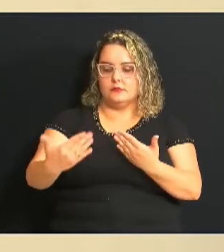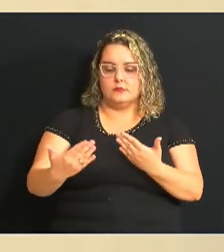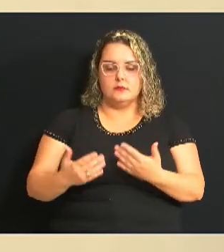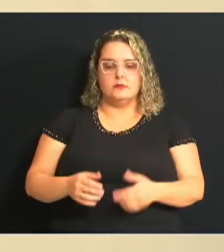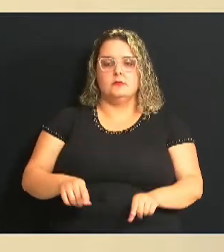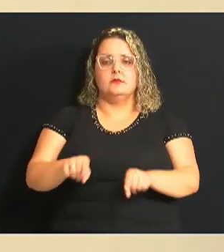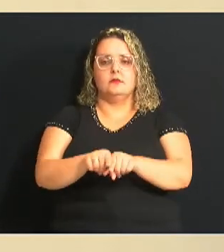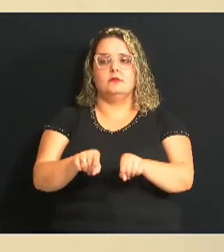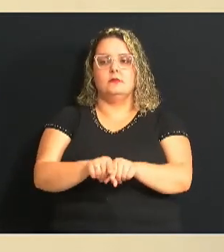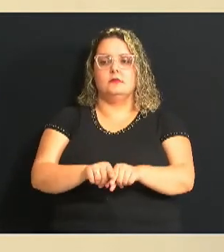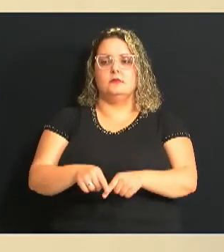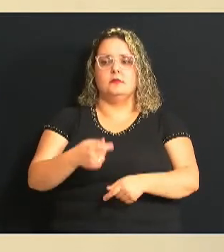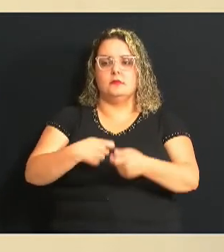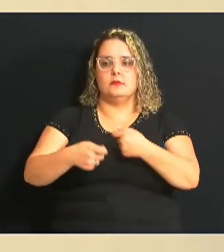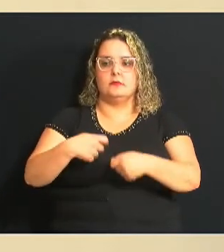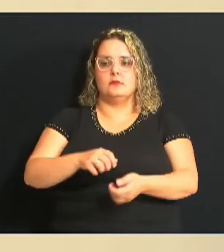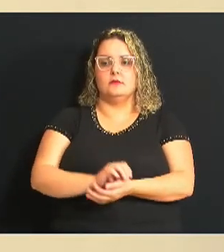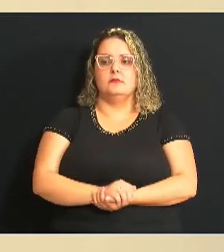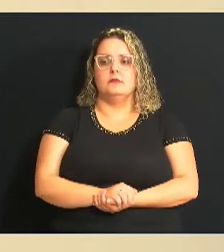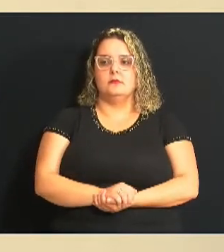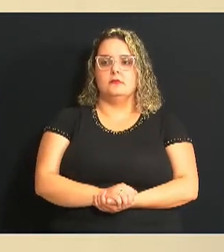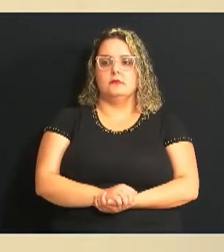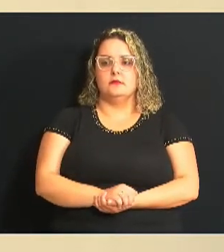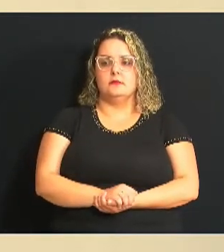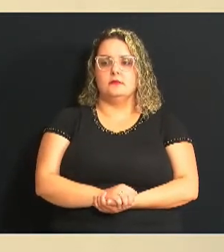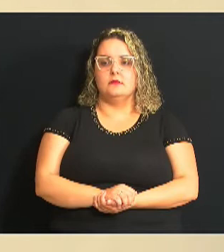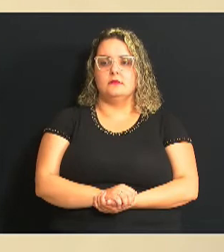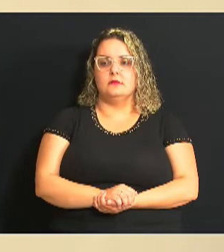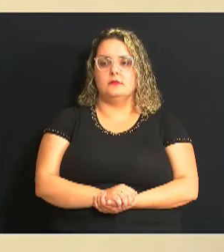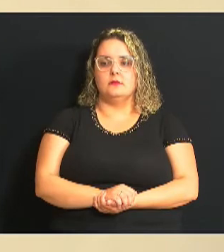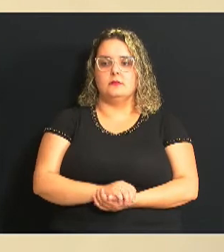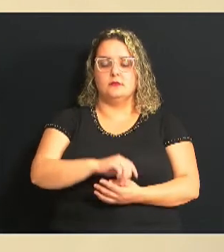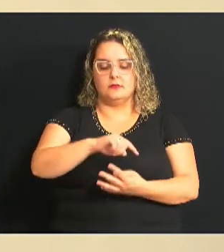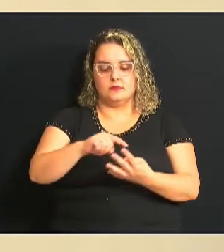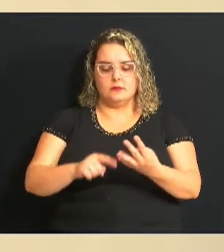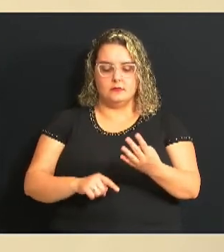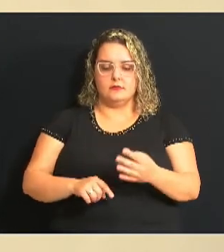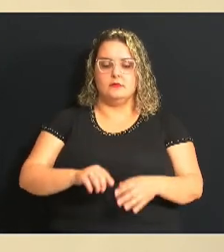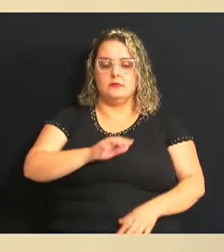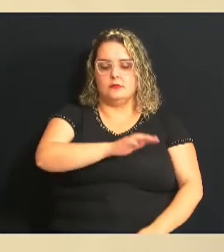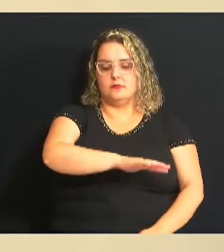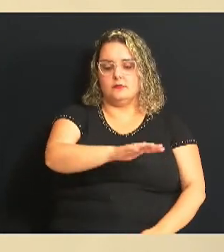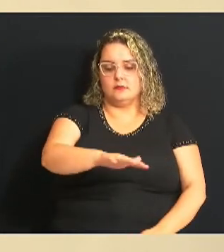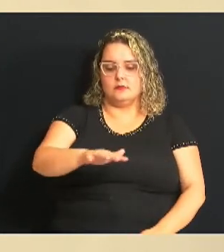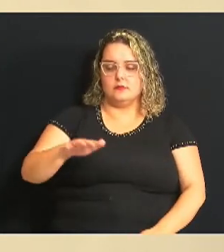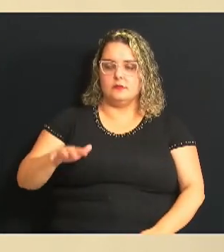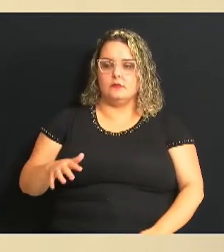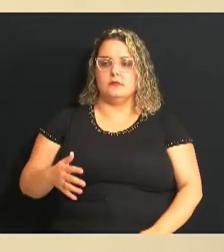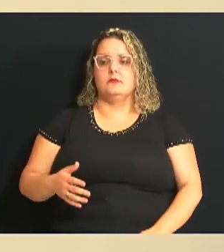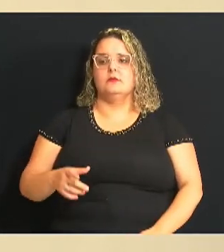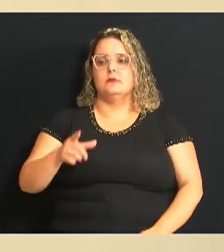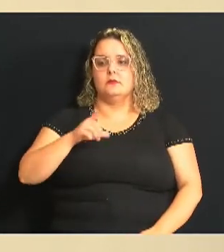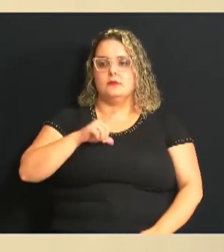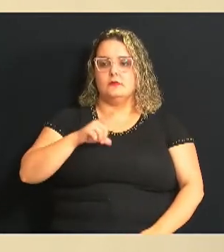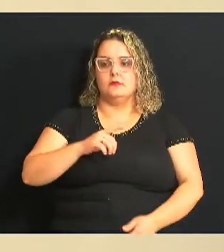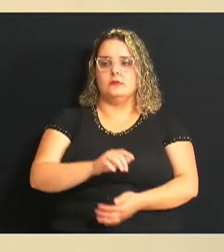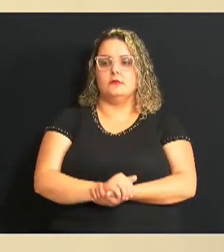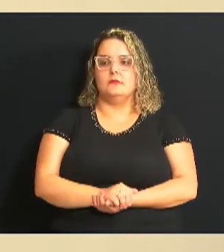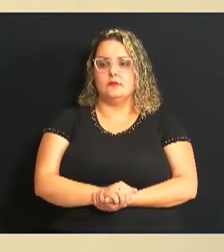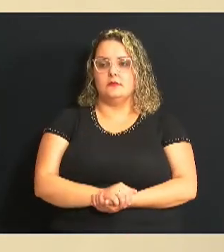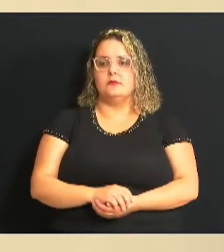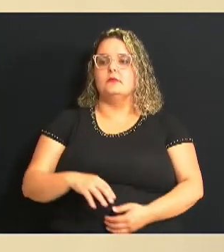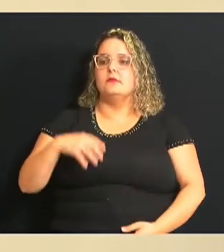também a parte administrativa. E dentro dessas 4 facetas, eu tenho, de uma certa forma, uma